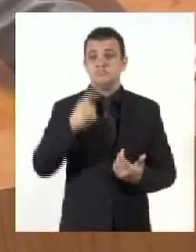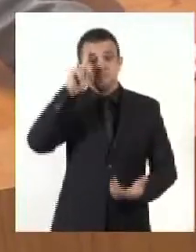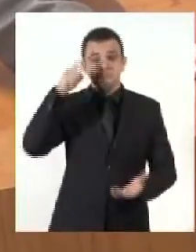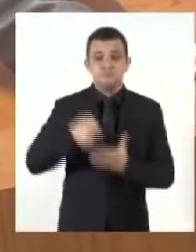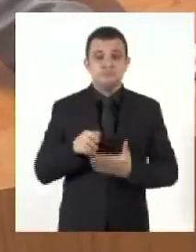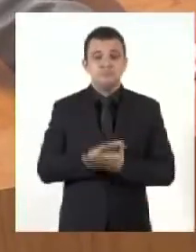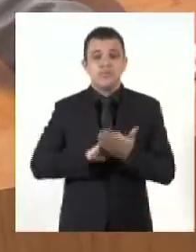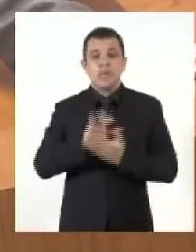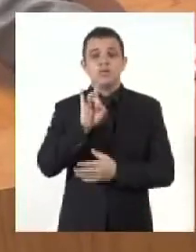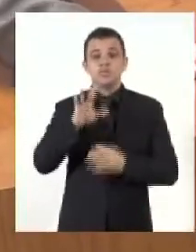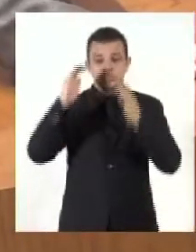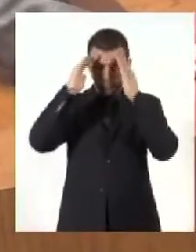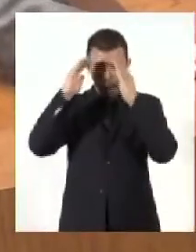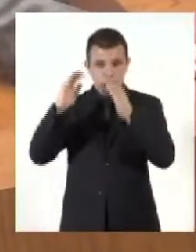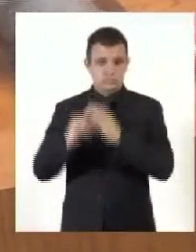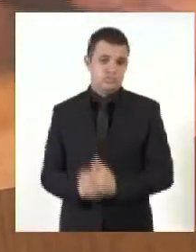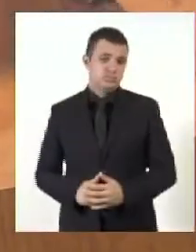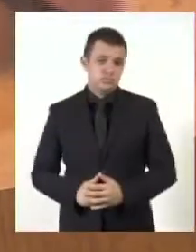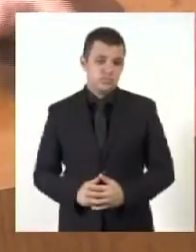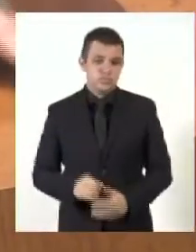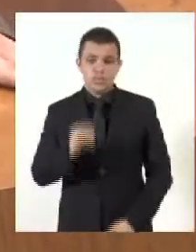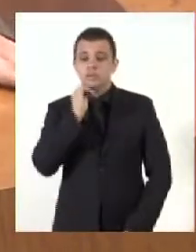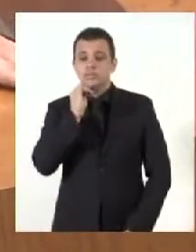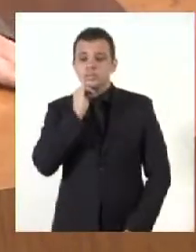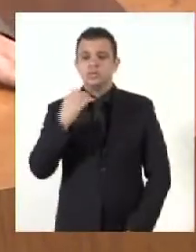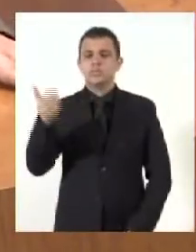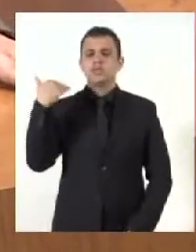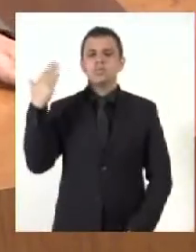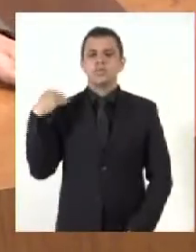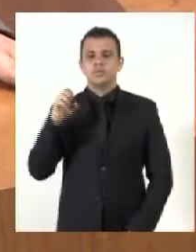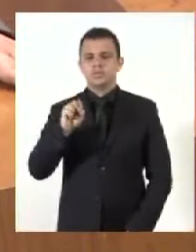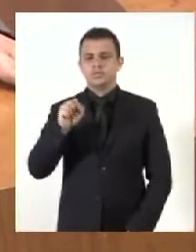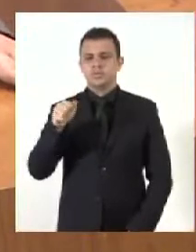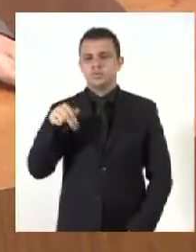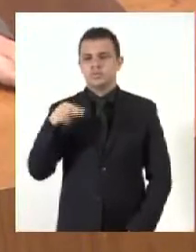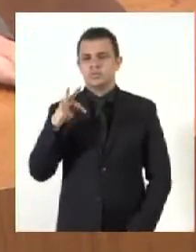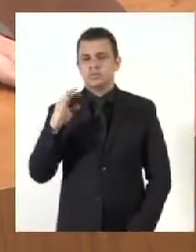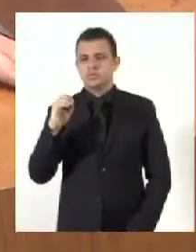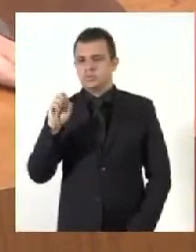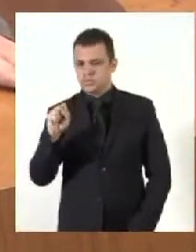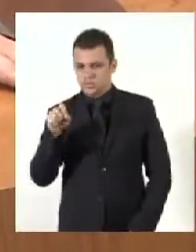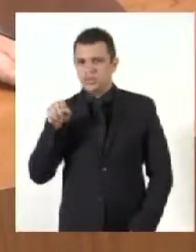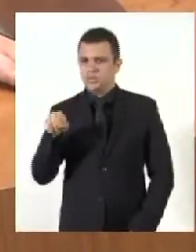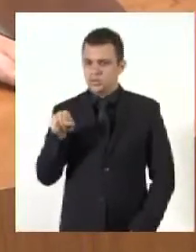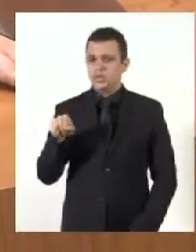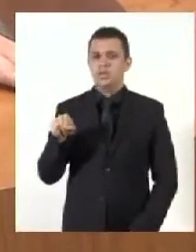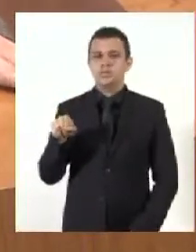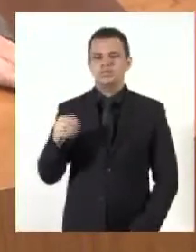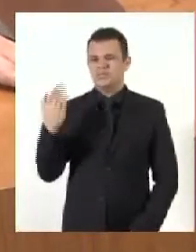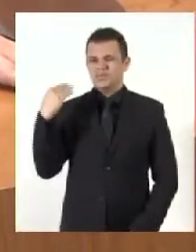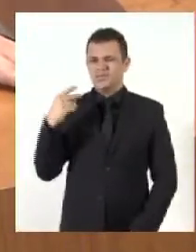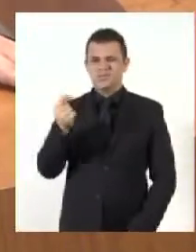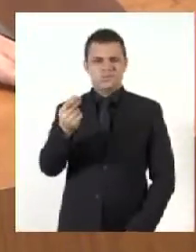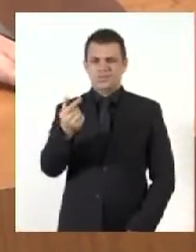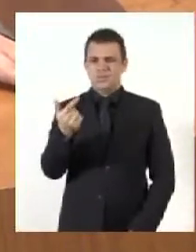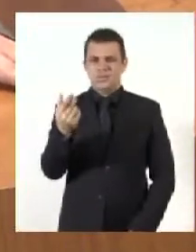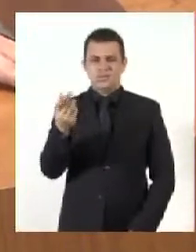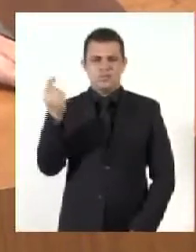Alguns deles, o Santos é o melhor exemplo, já foram grandes times no tempo em que a internet era algo inexistente, até como